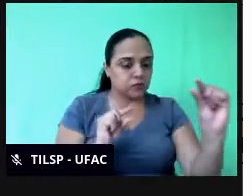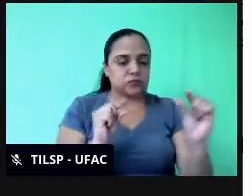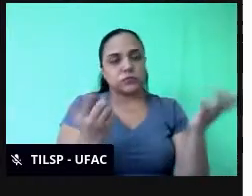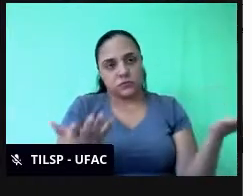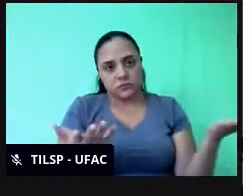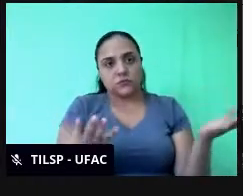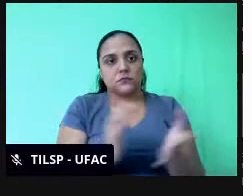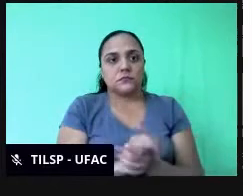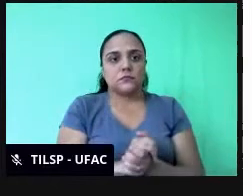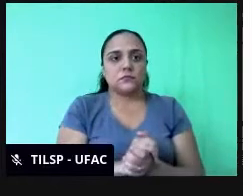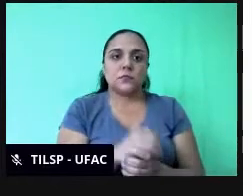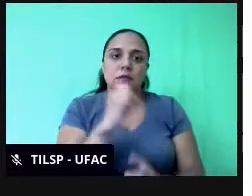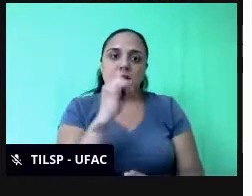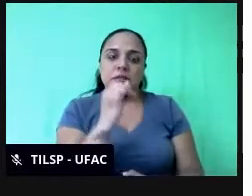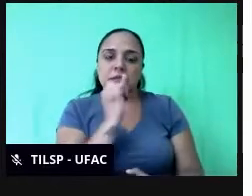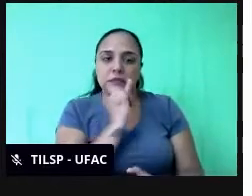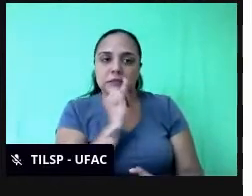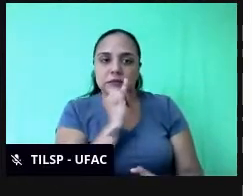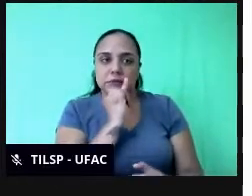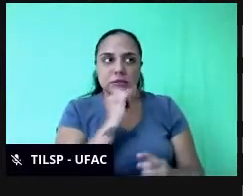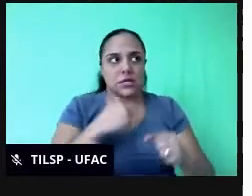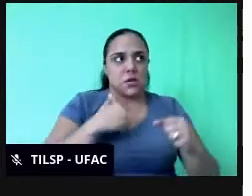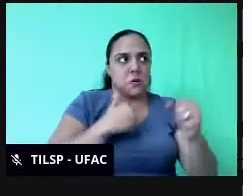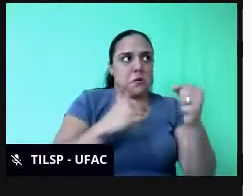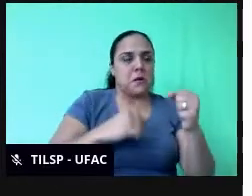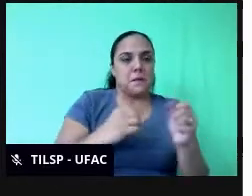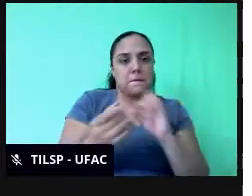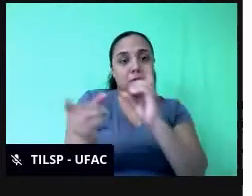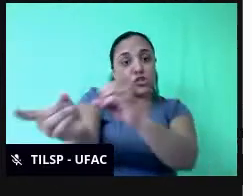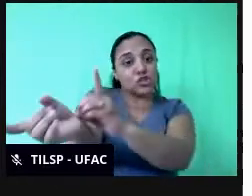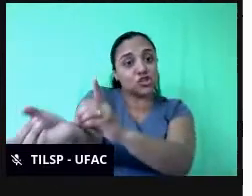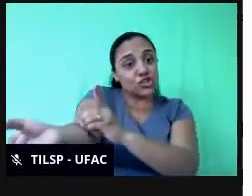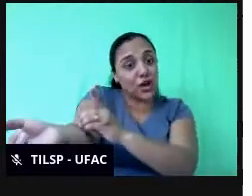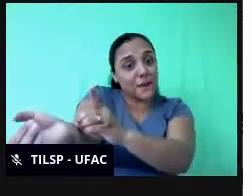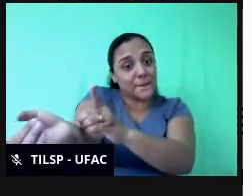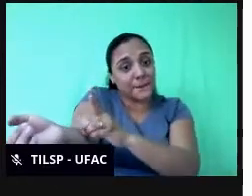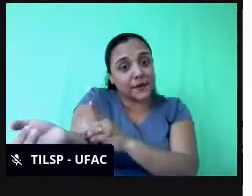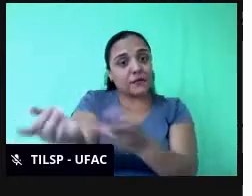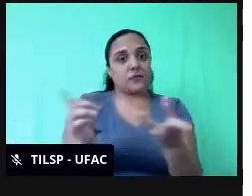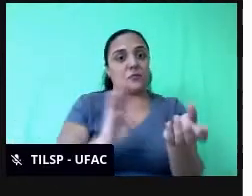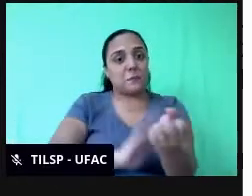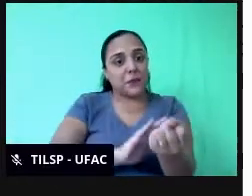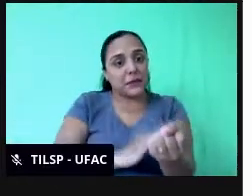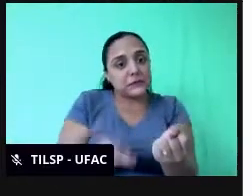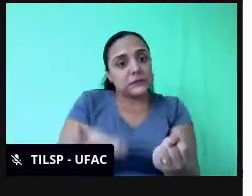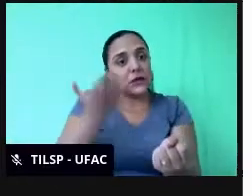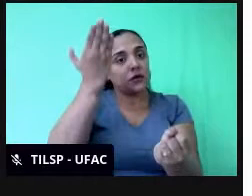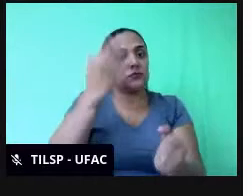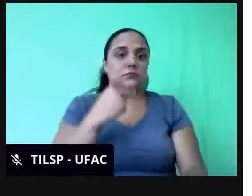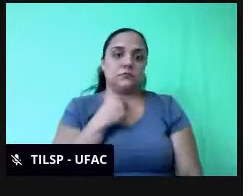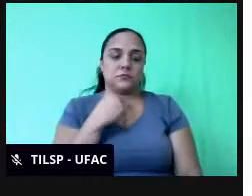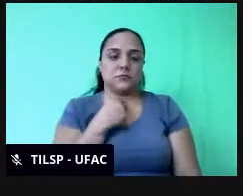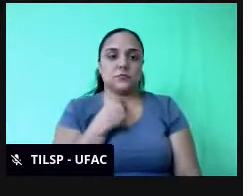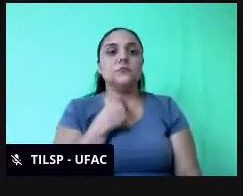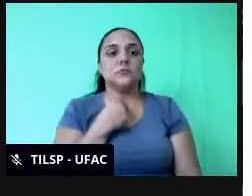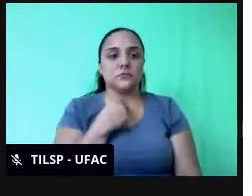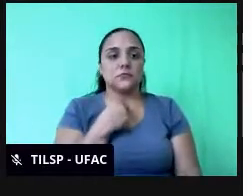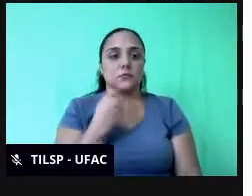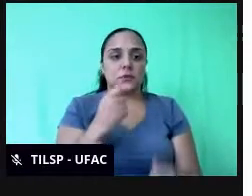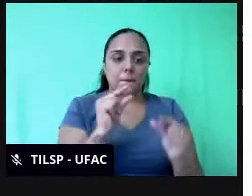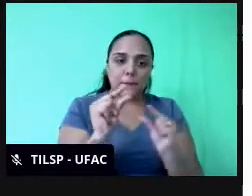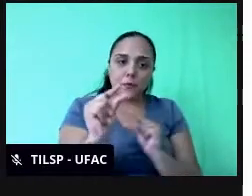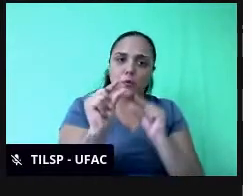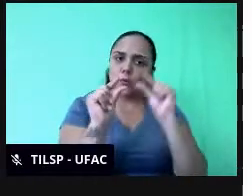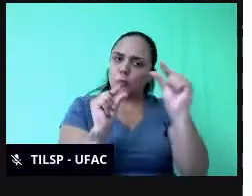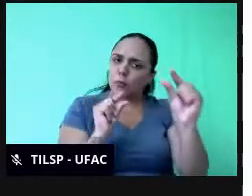exemplo, desenvolvimento de resistência insulínica, de diabetes e etc. Por outro lado, o ômega 3, o seu